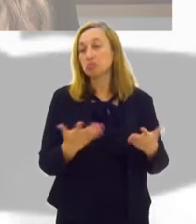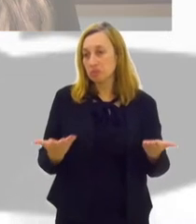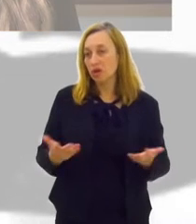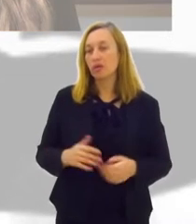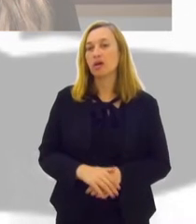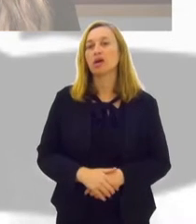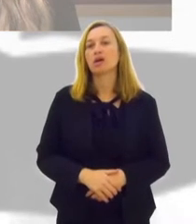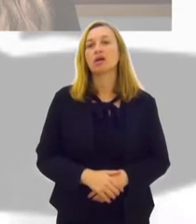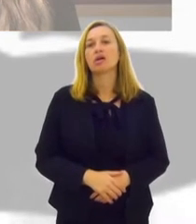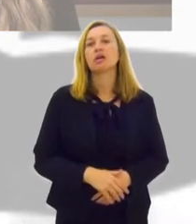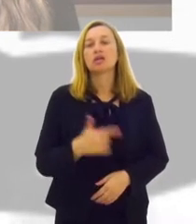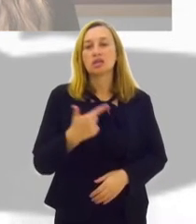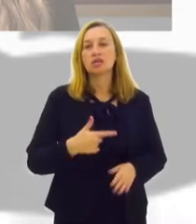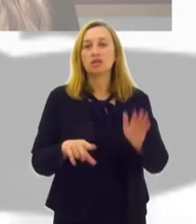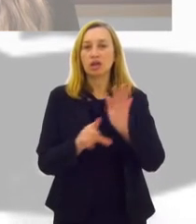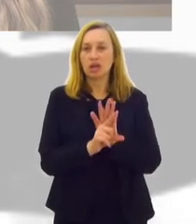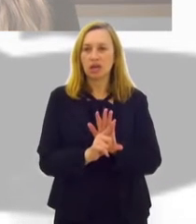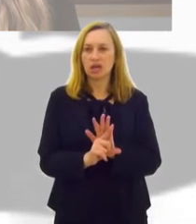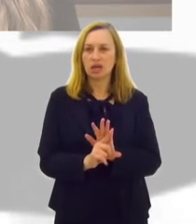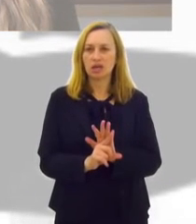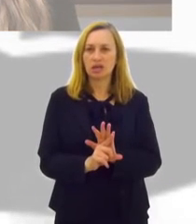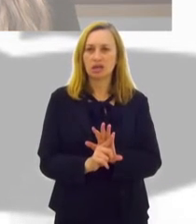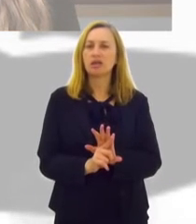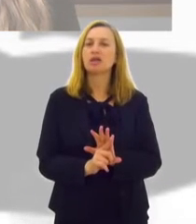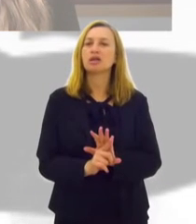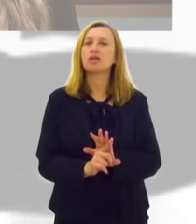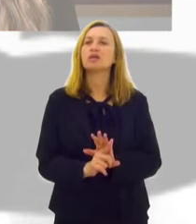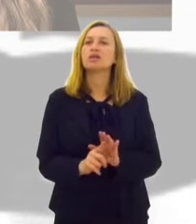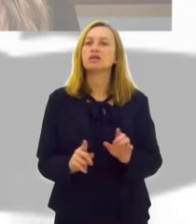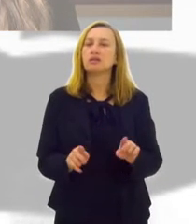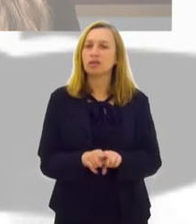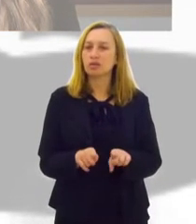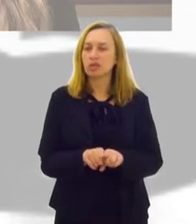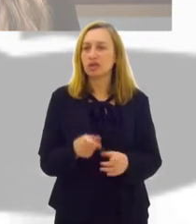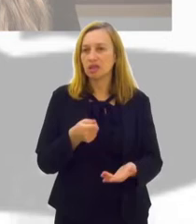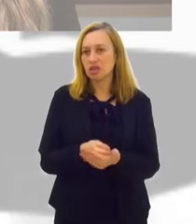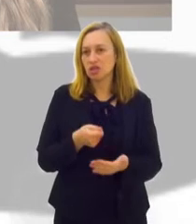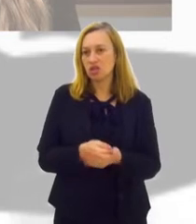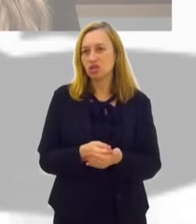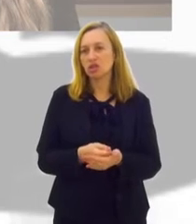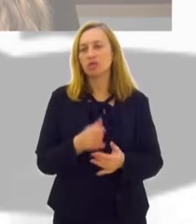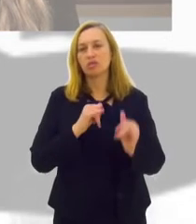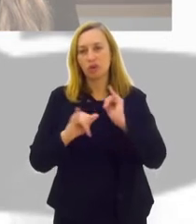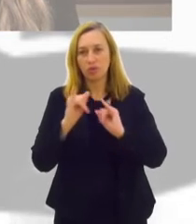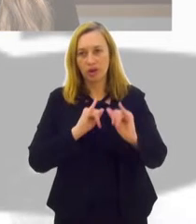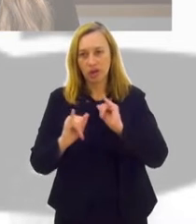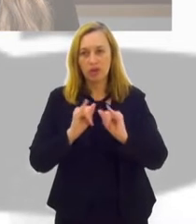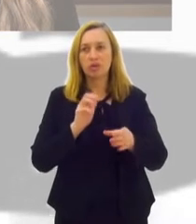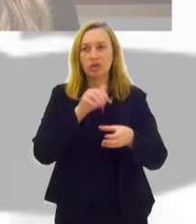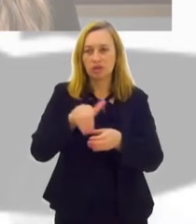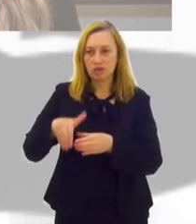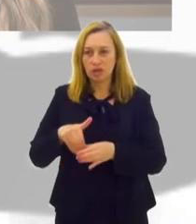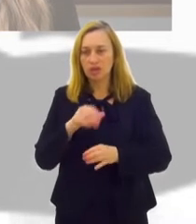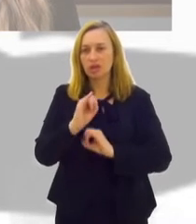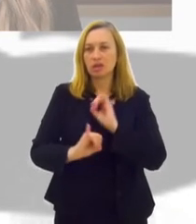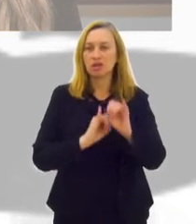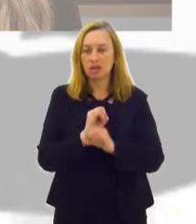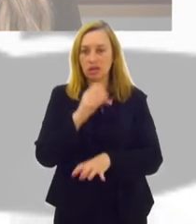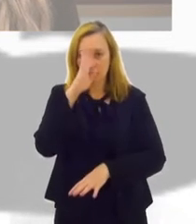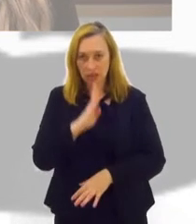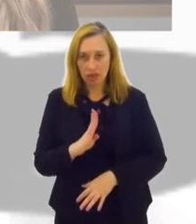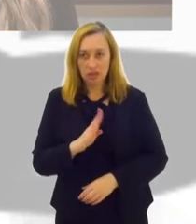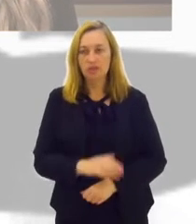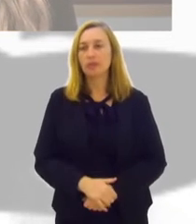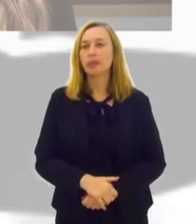desse grupo. Então, segundo a legislação, essa é também uma exigência para propaganda eleitoral na internet, ainda